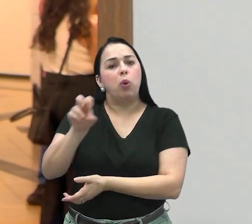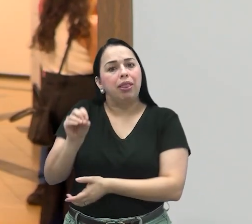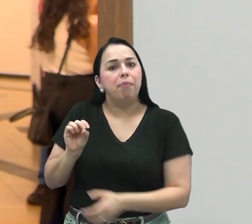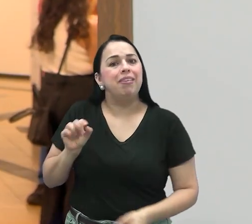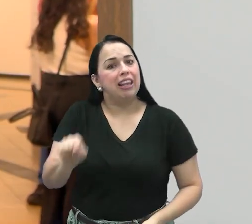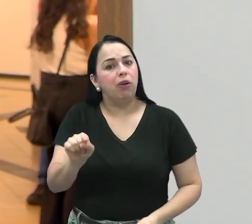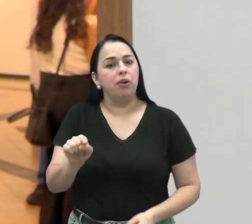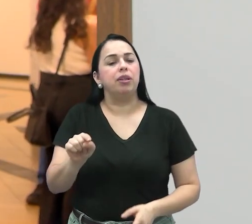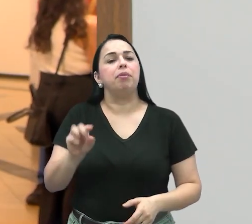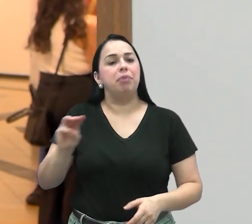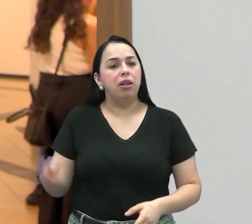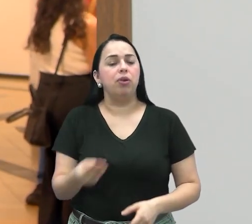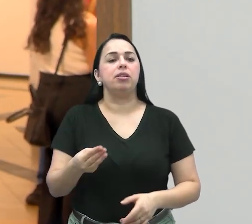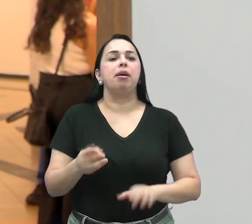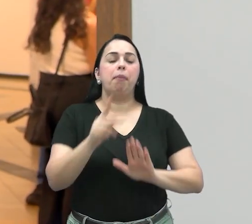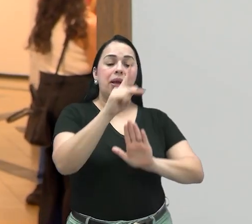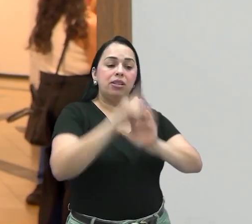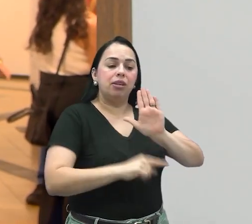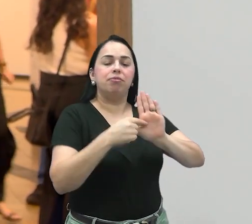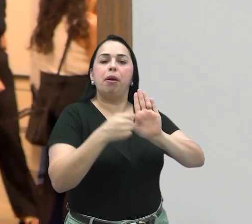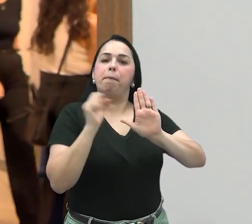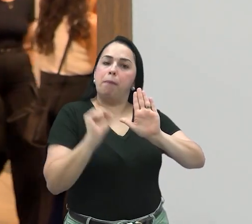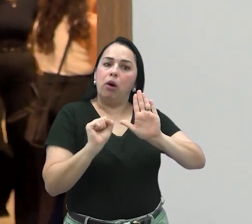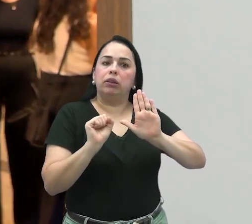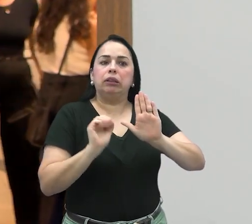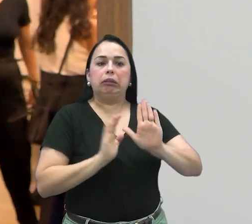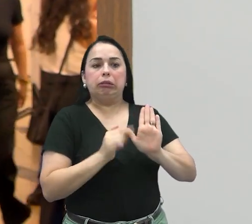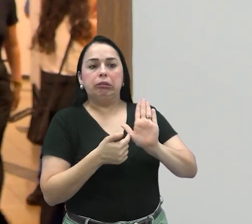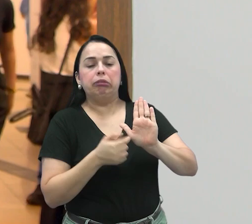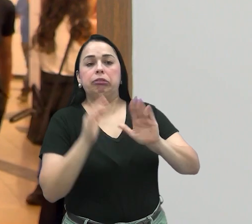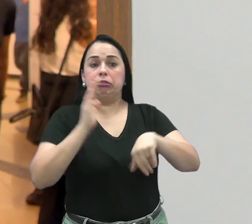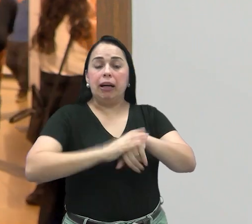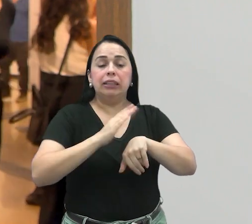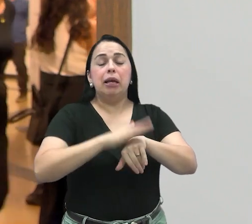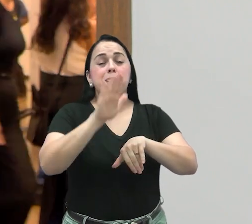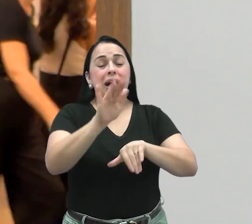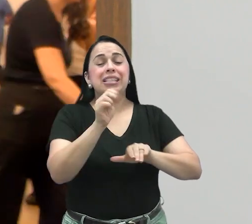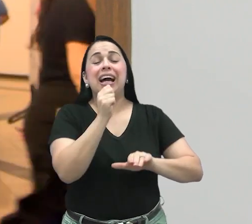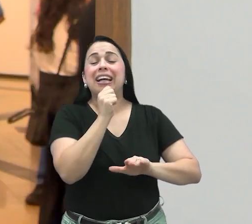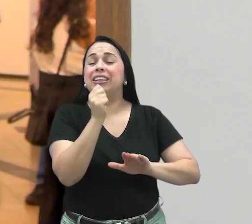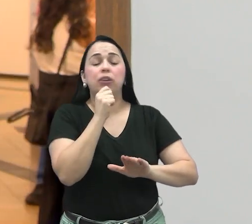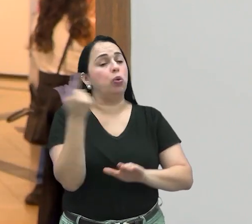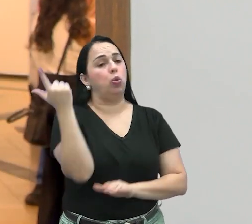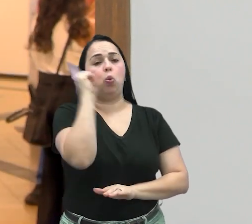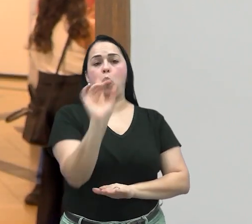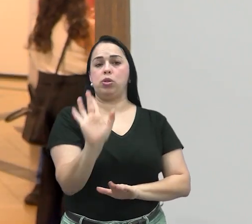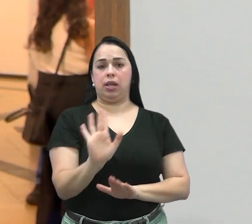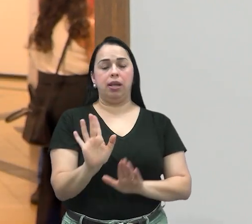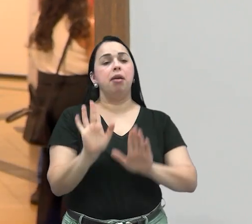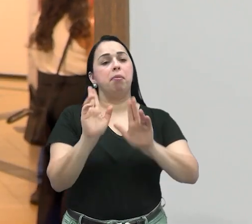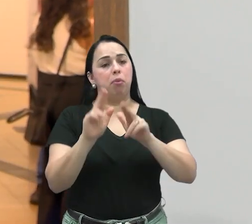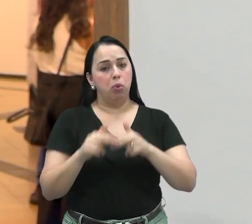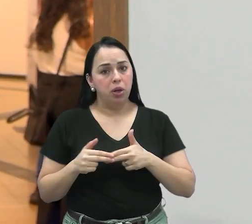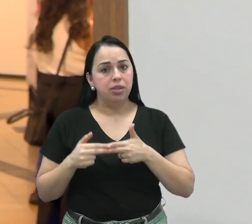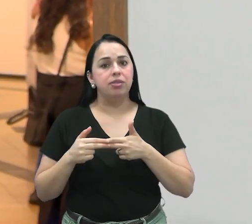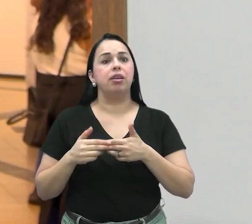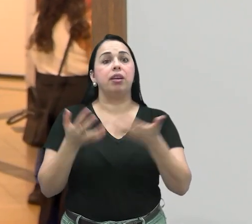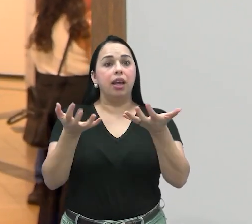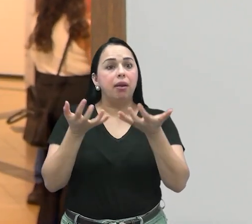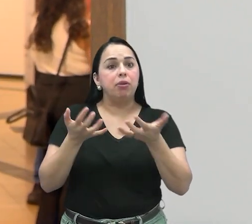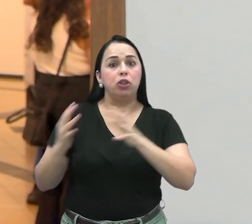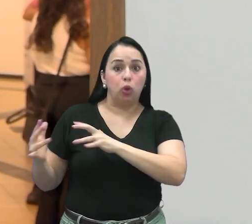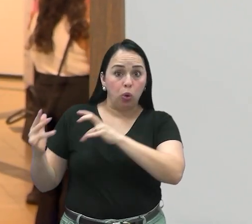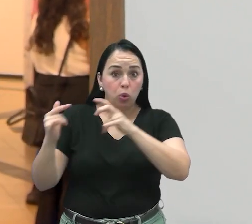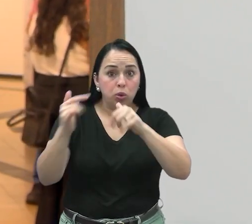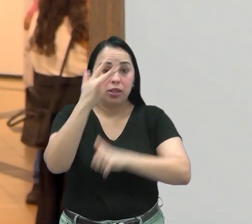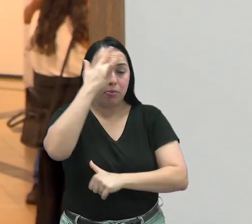milhões. Então, todos os projetos que foram apresentados poderiam estar em execução. Então, ainda tem muito a se fazer, mas a gente conta com todos